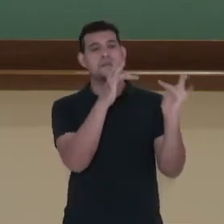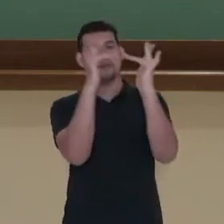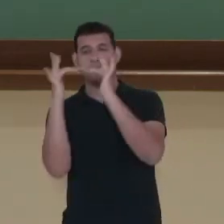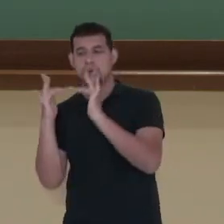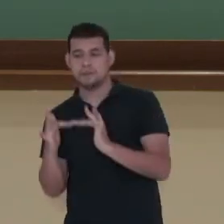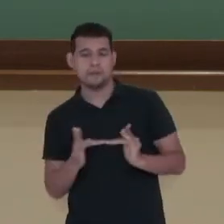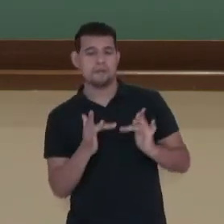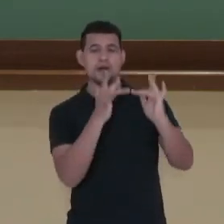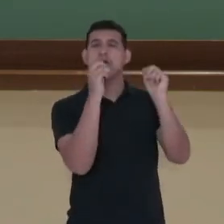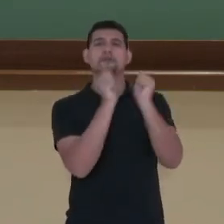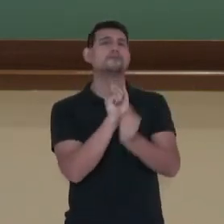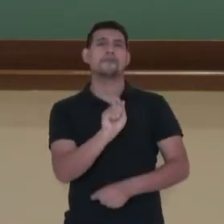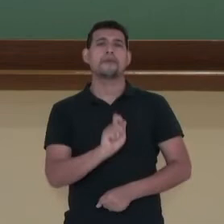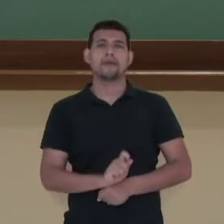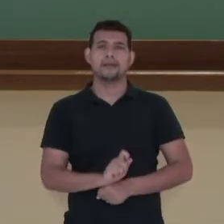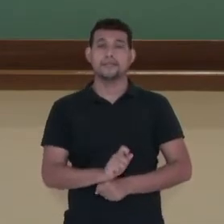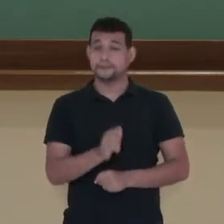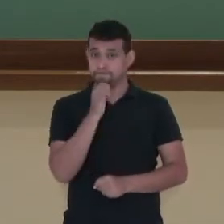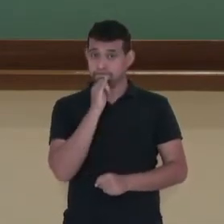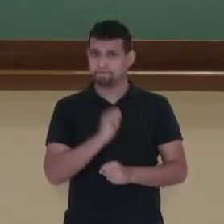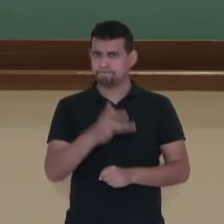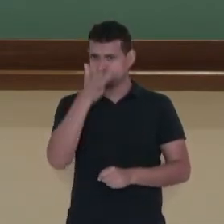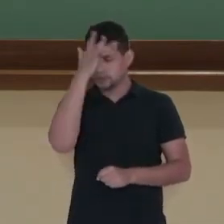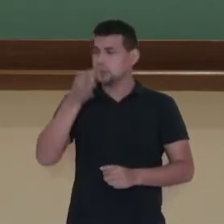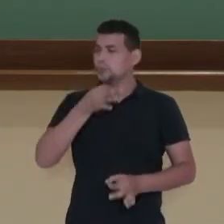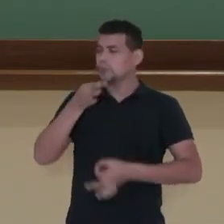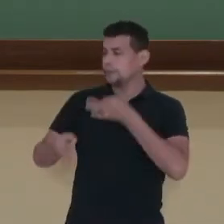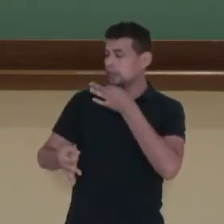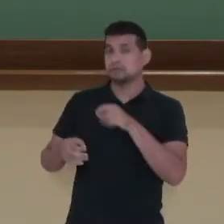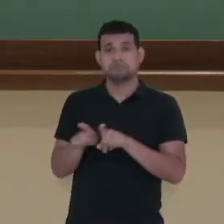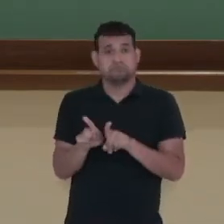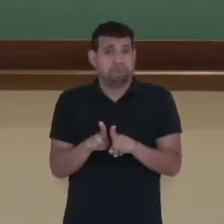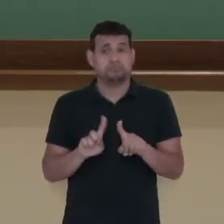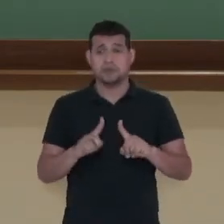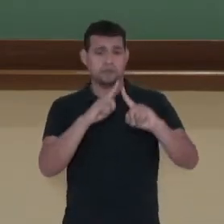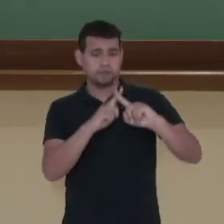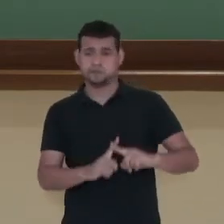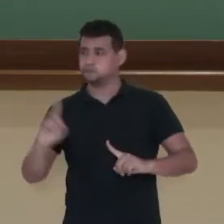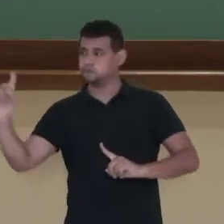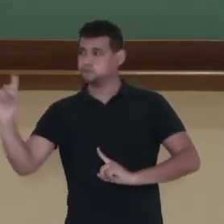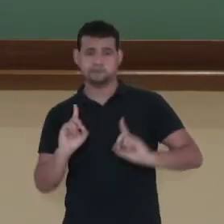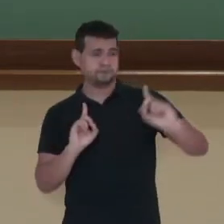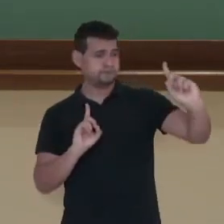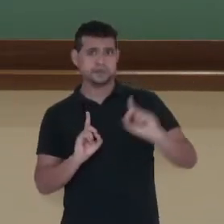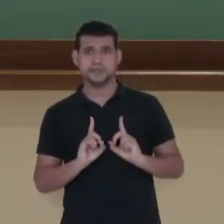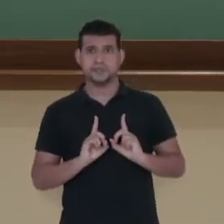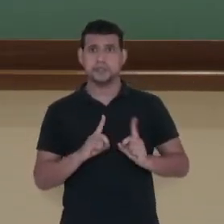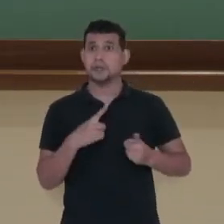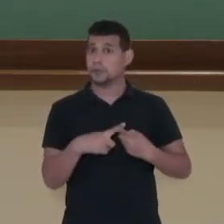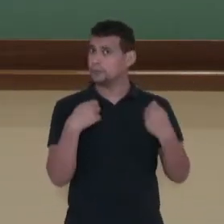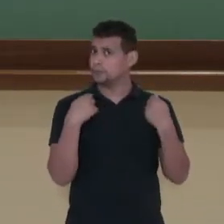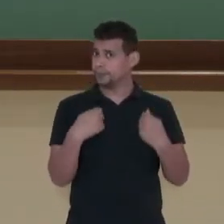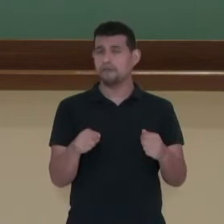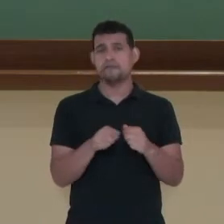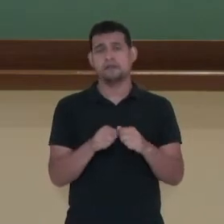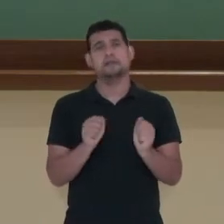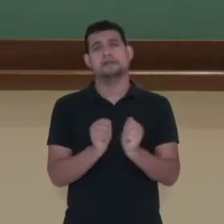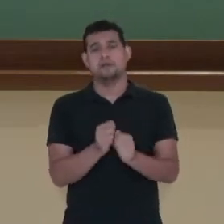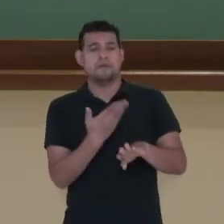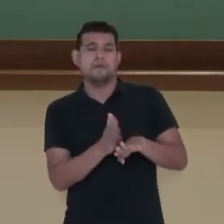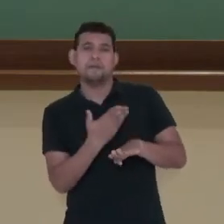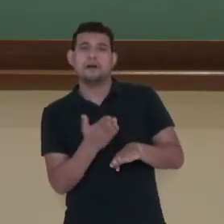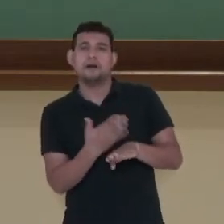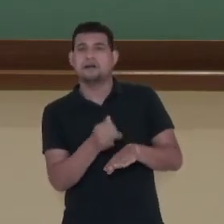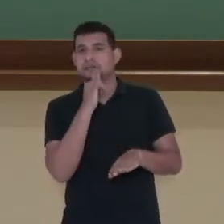interação com o seu oponente, com o seu companheiro. Apesar de que você pode realizar essa